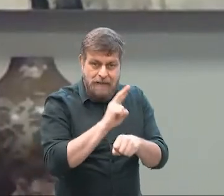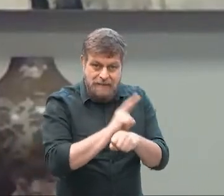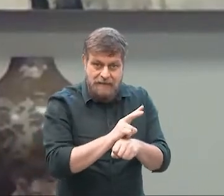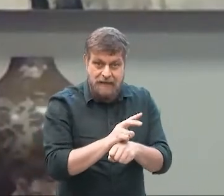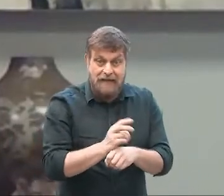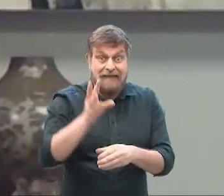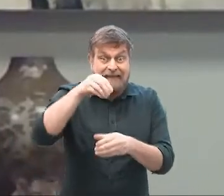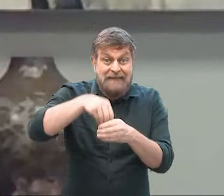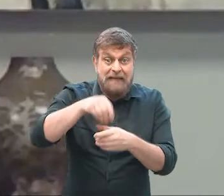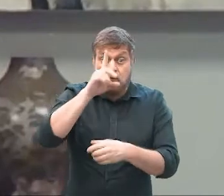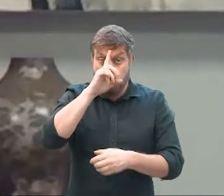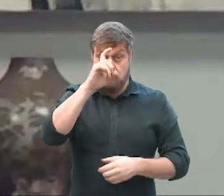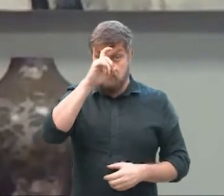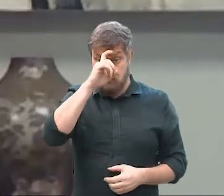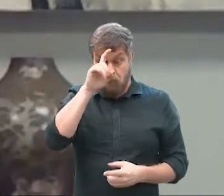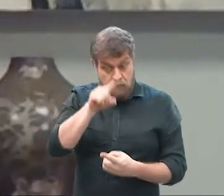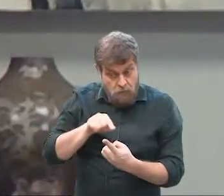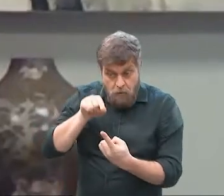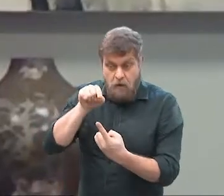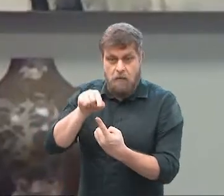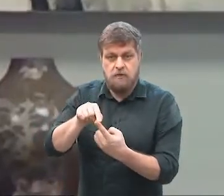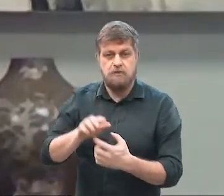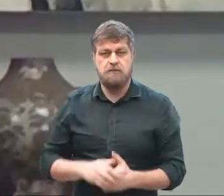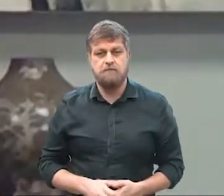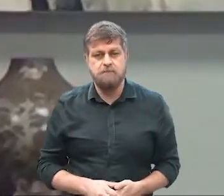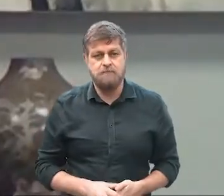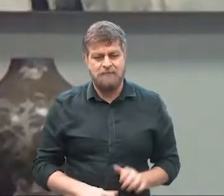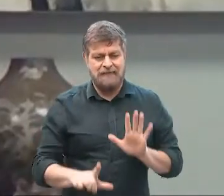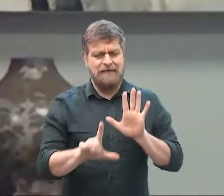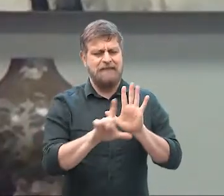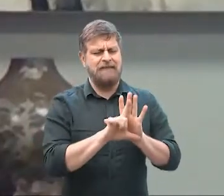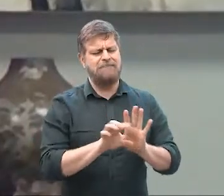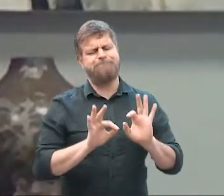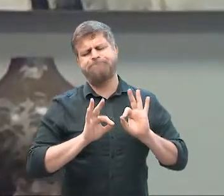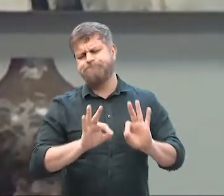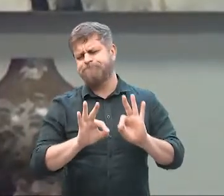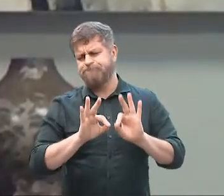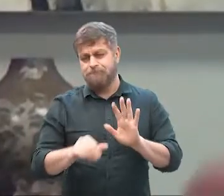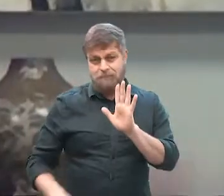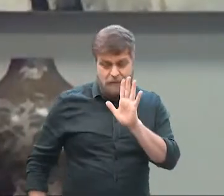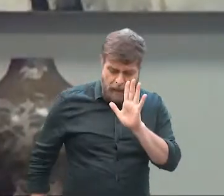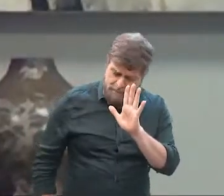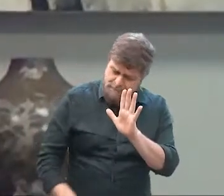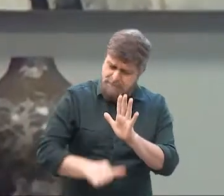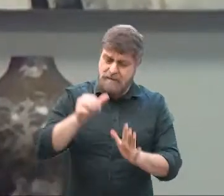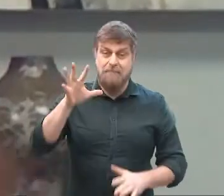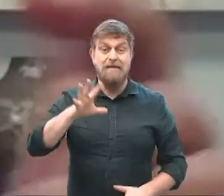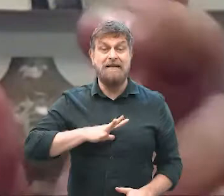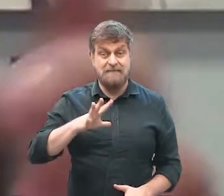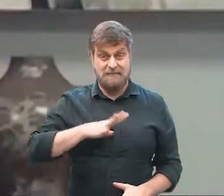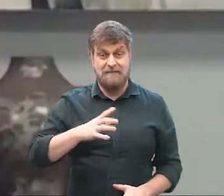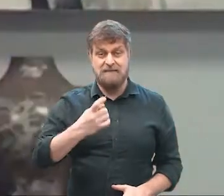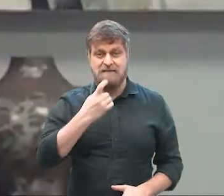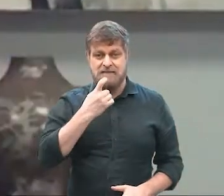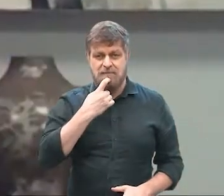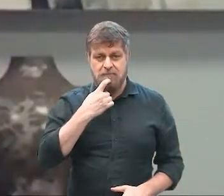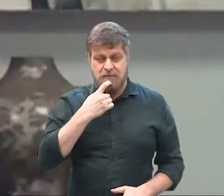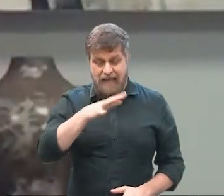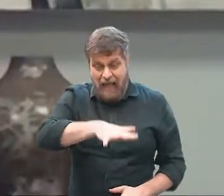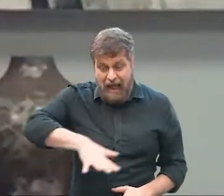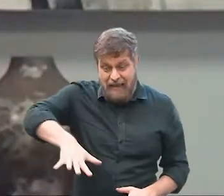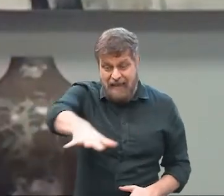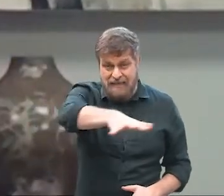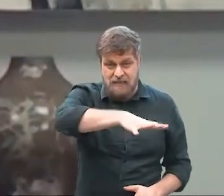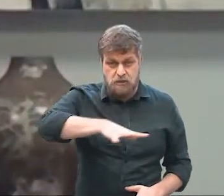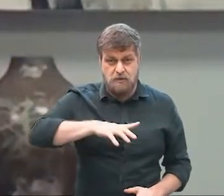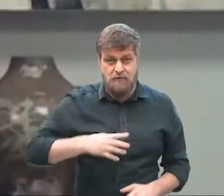hospitalar. Então, foi esse o objetivo da lei. E a lei caiu bem. Fomos a primeira cidade de toda a região, para não dizer do estado de São Paulo,